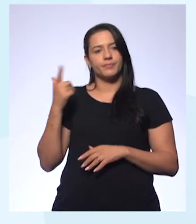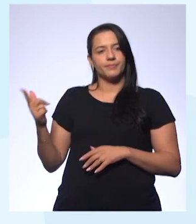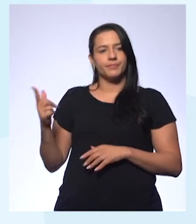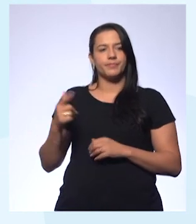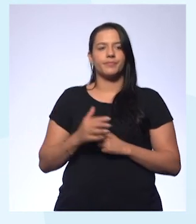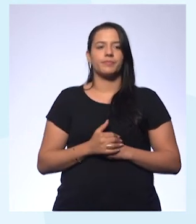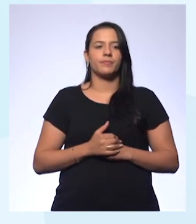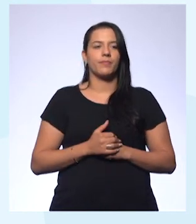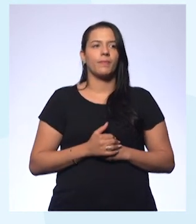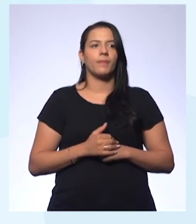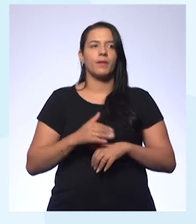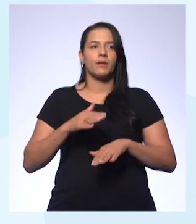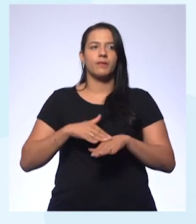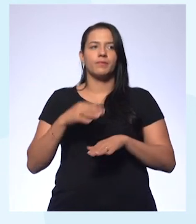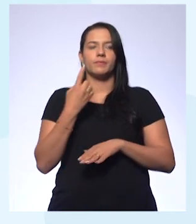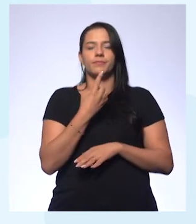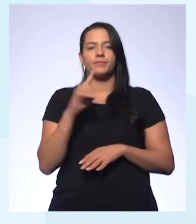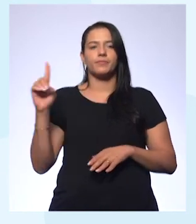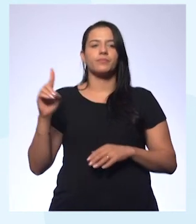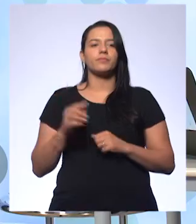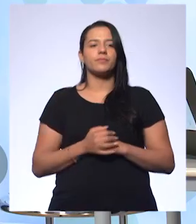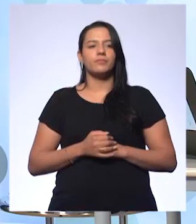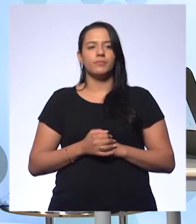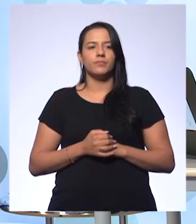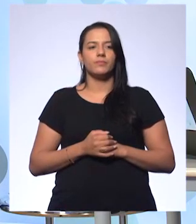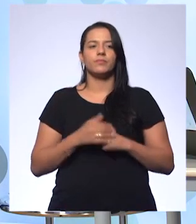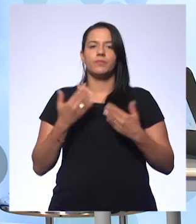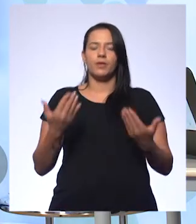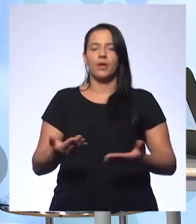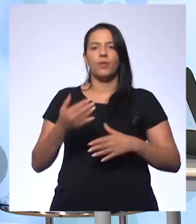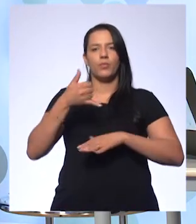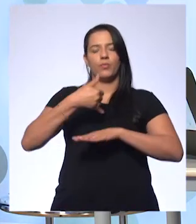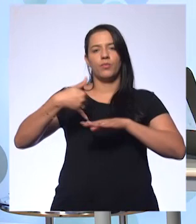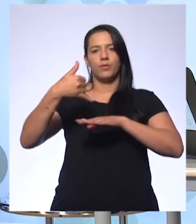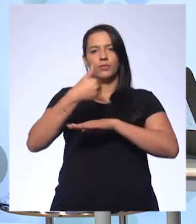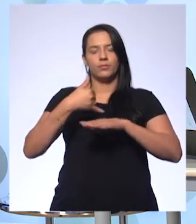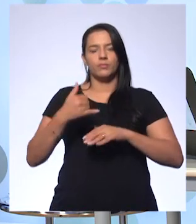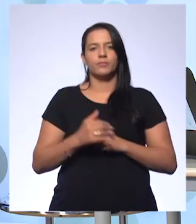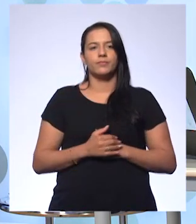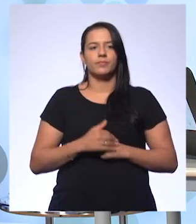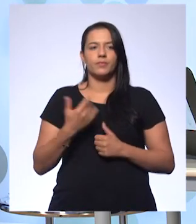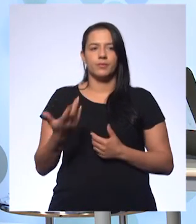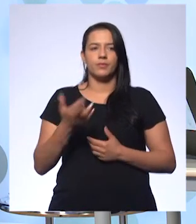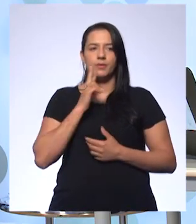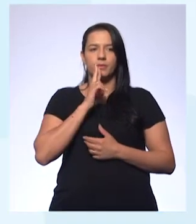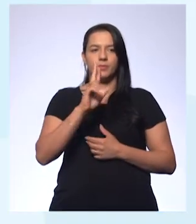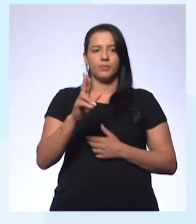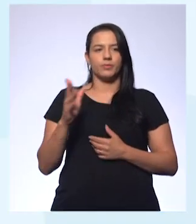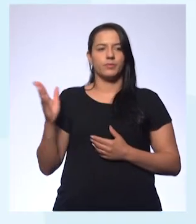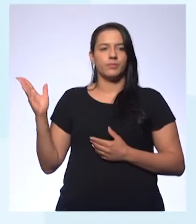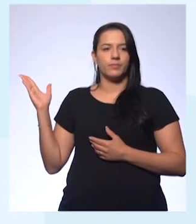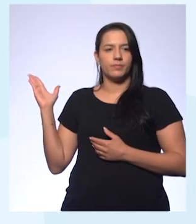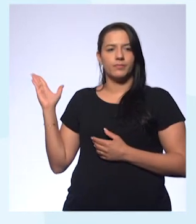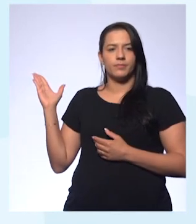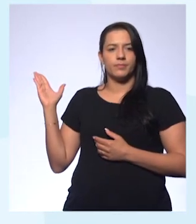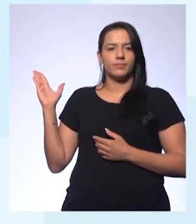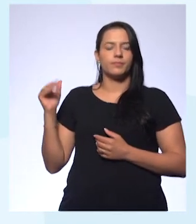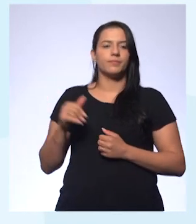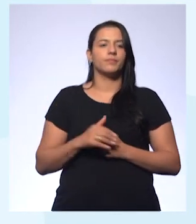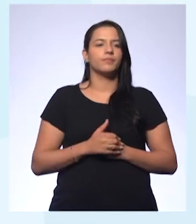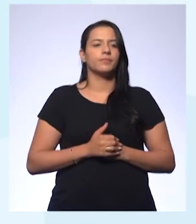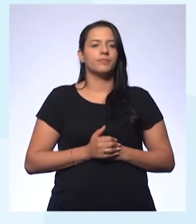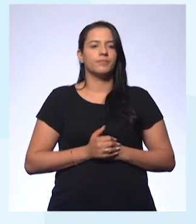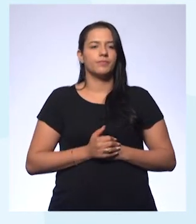né? E quem vai ser por último sair vai ser quem? O óleo. Então, aqui está a resposta, ó. Então, na parte amarela tem o